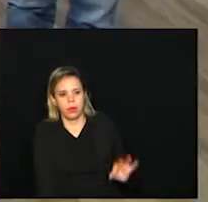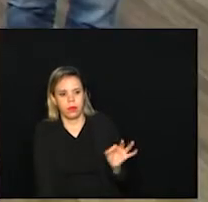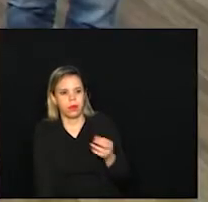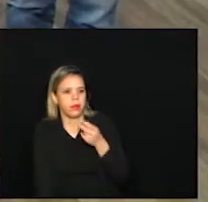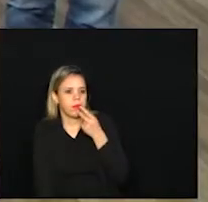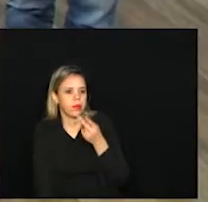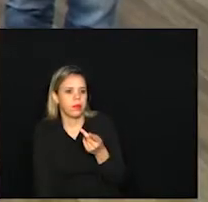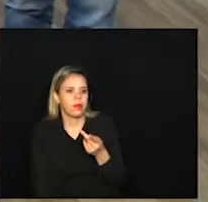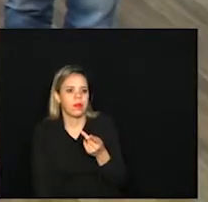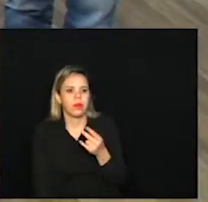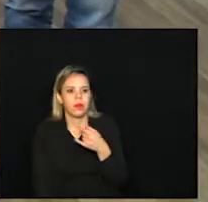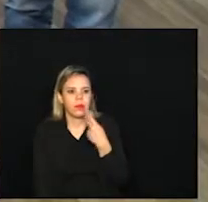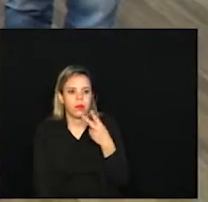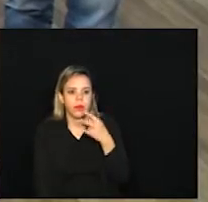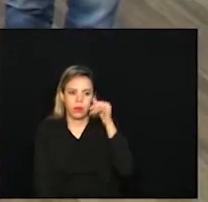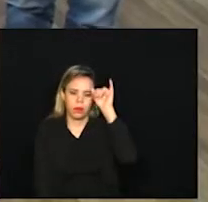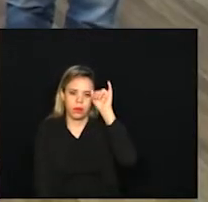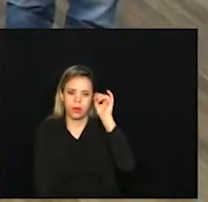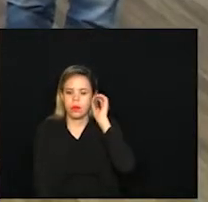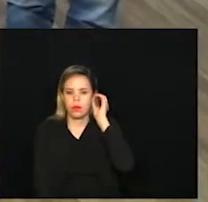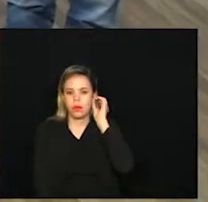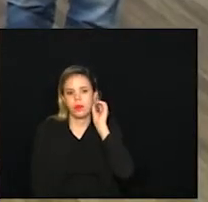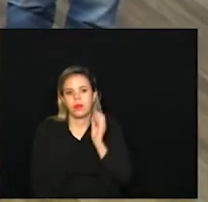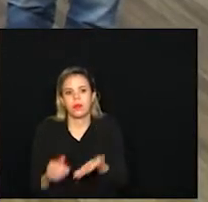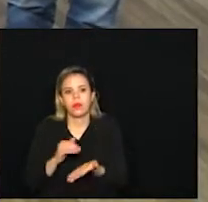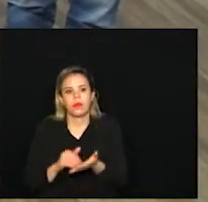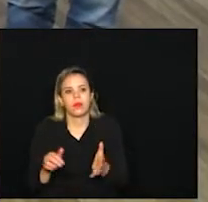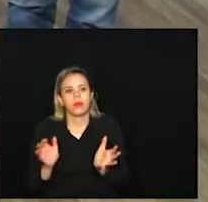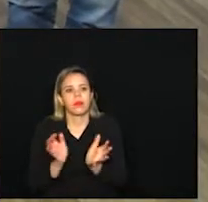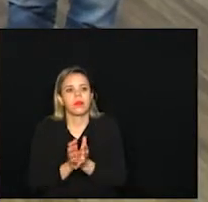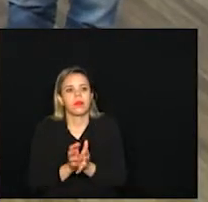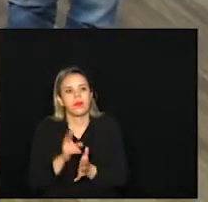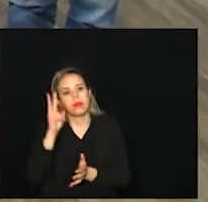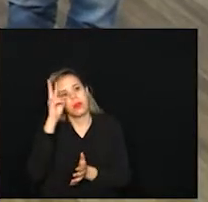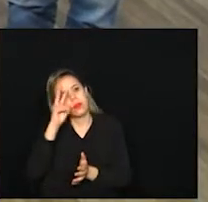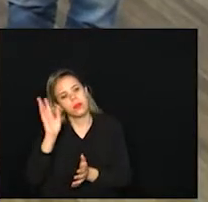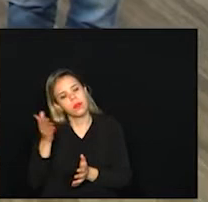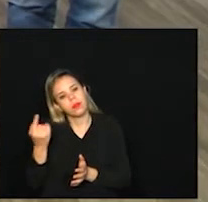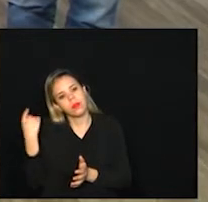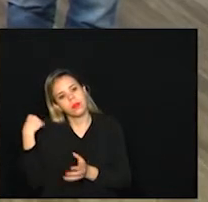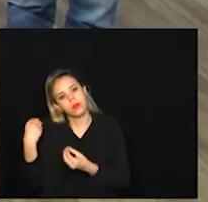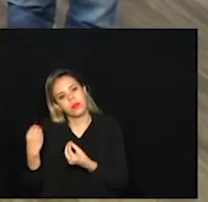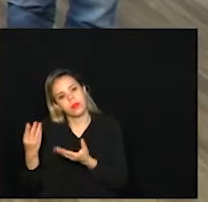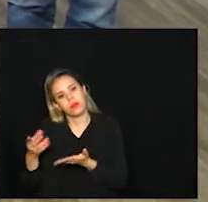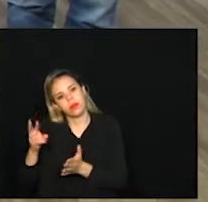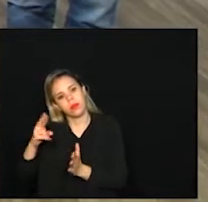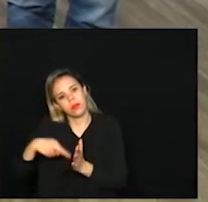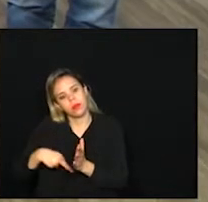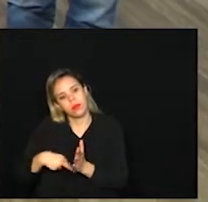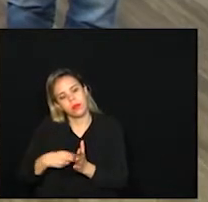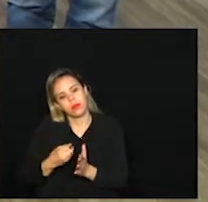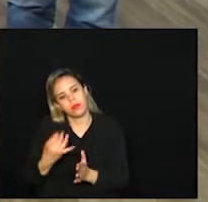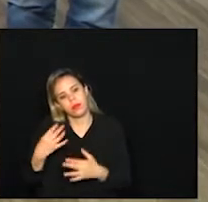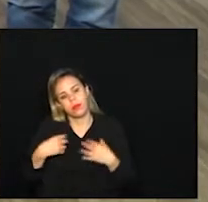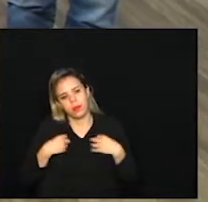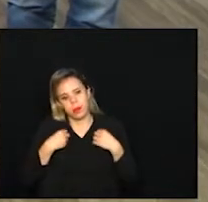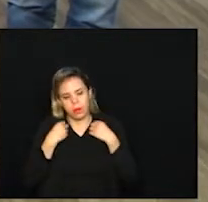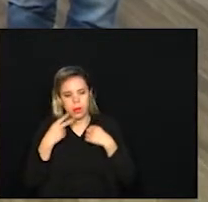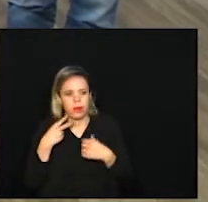relatório São Paulo busca o que é o relatório dessa comissão Lembrando que já foi entregue um relatório parcial